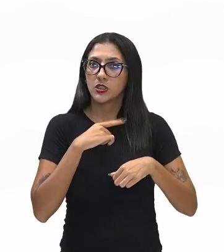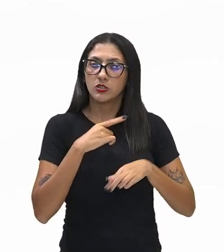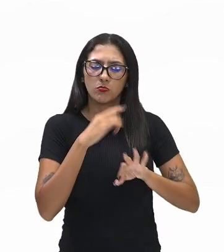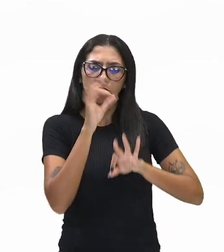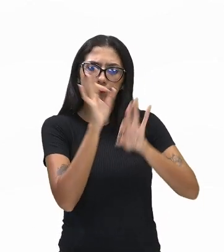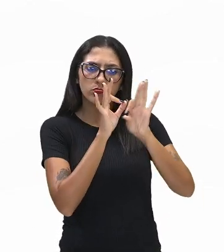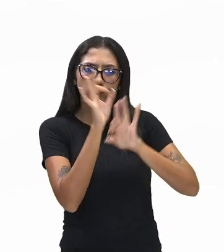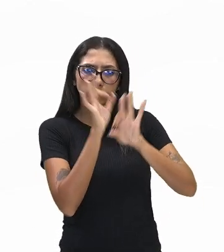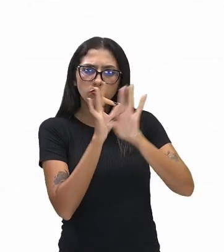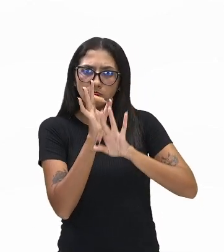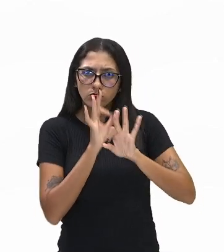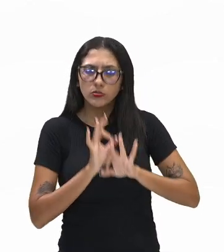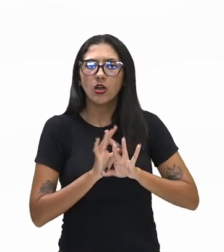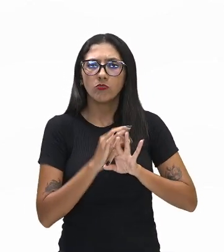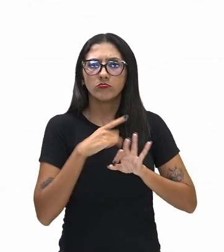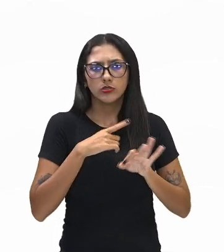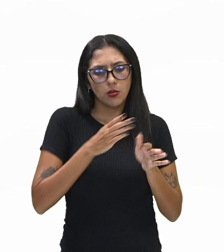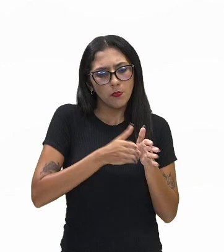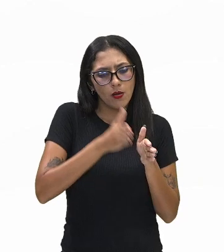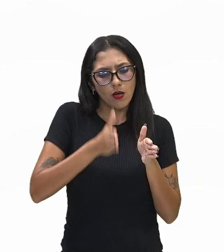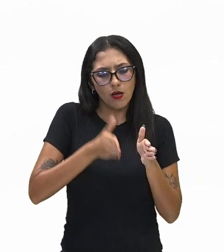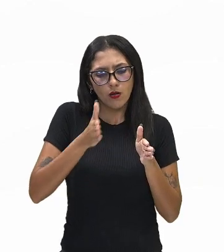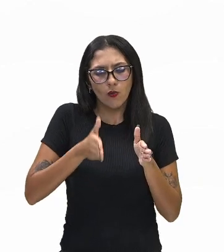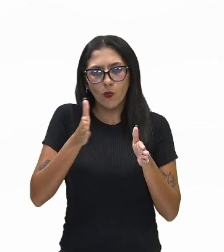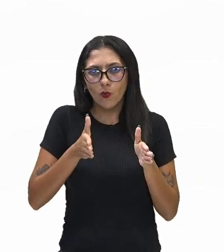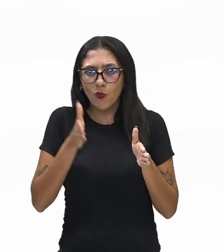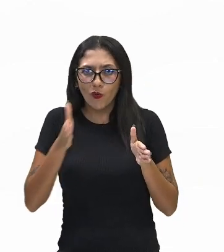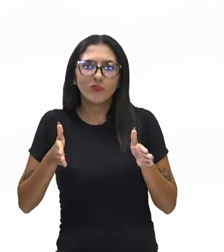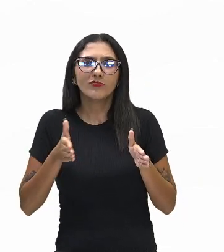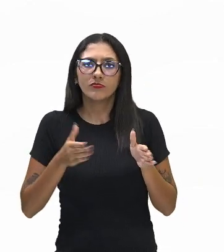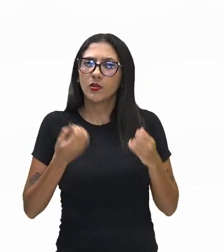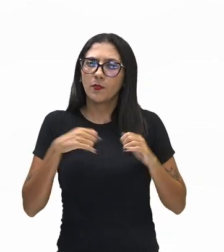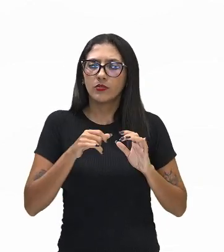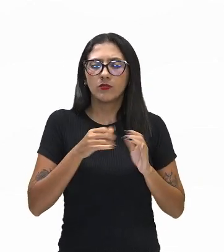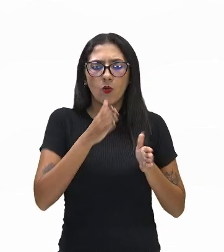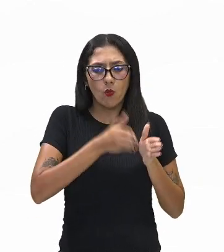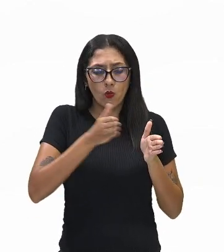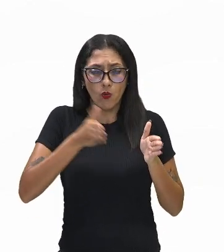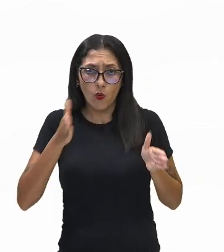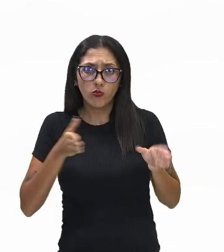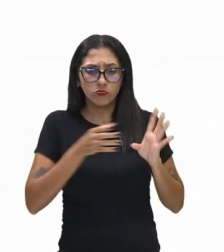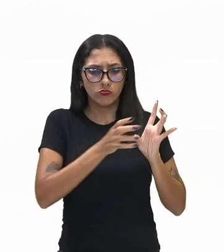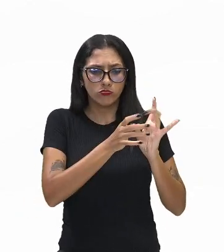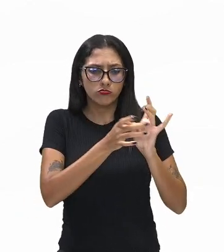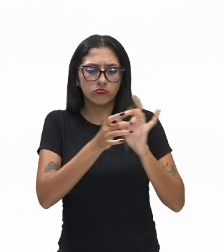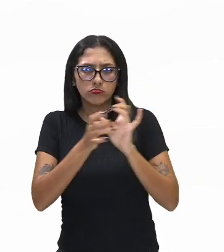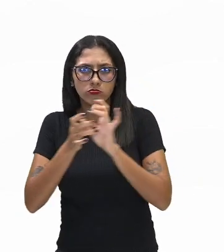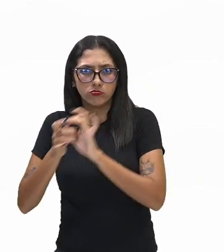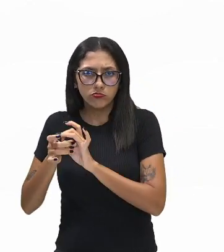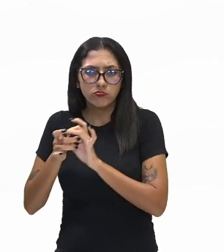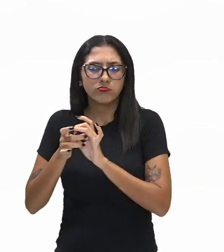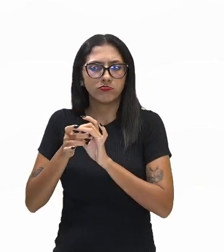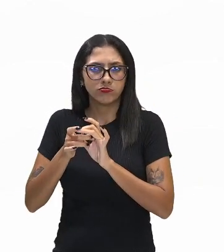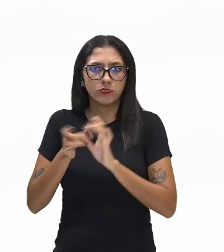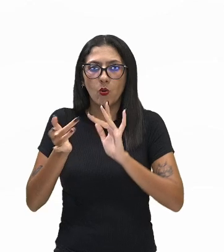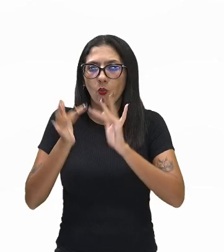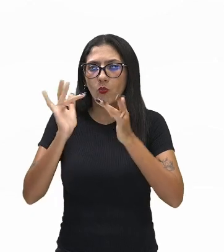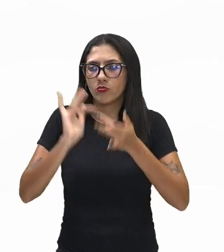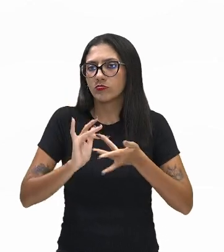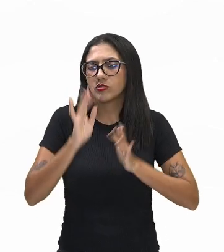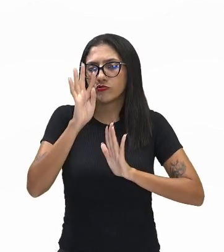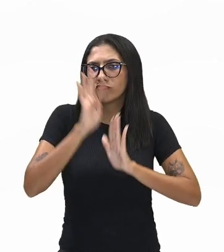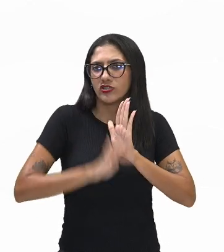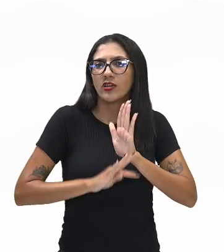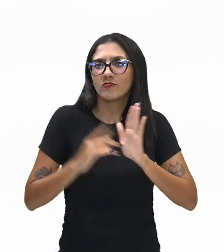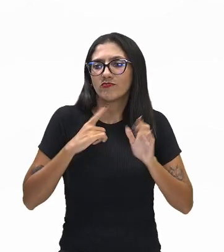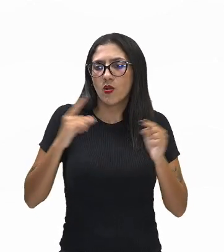né, que tem uma ordem, né, uma coerência, é um texto coeso, então você também